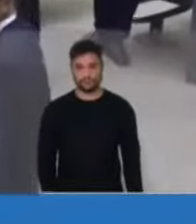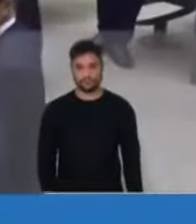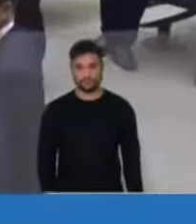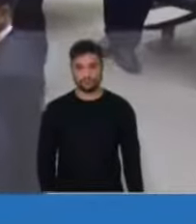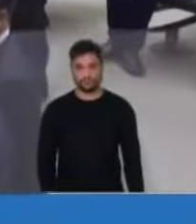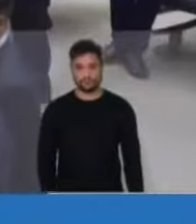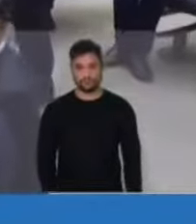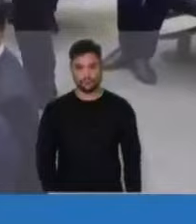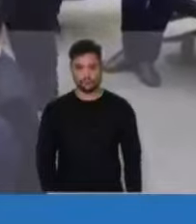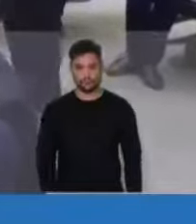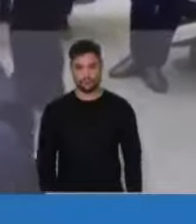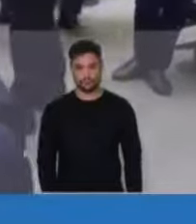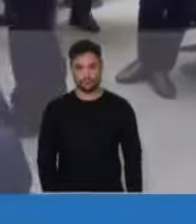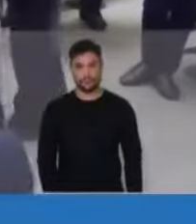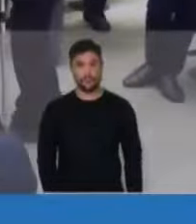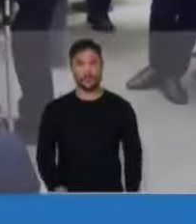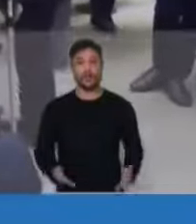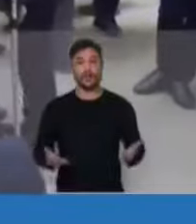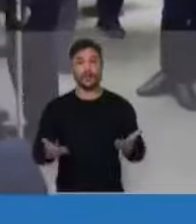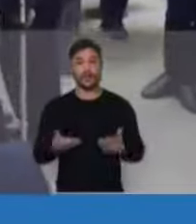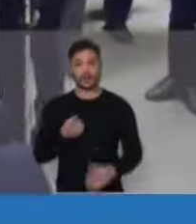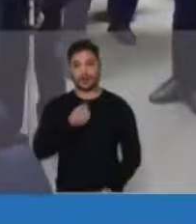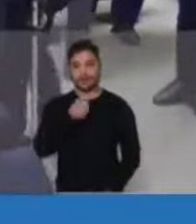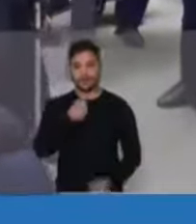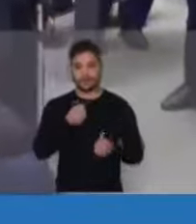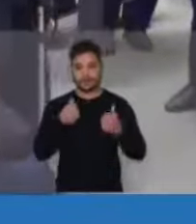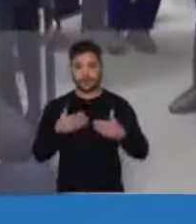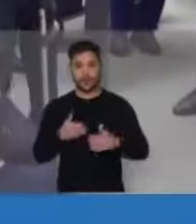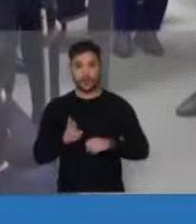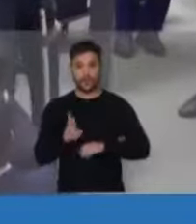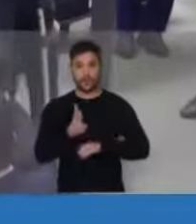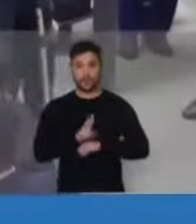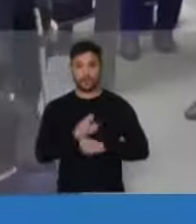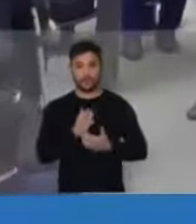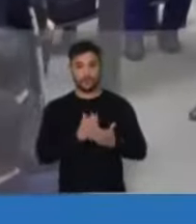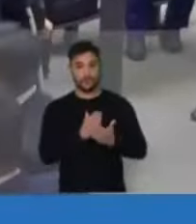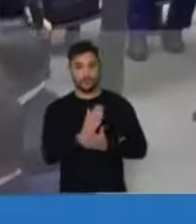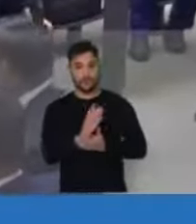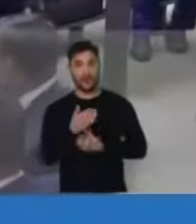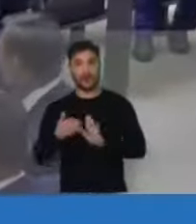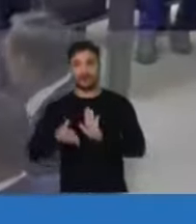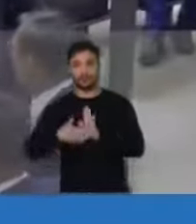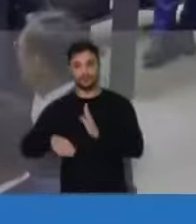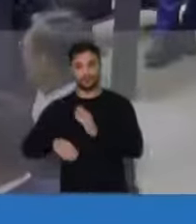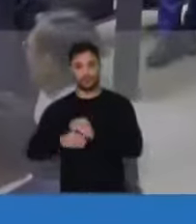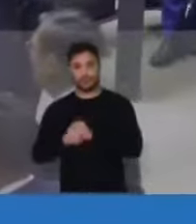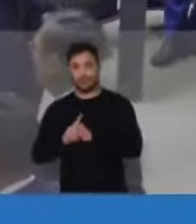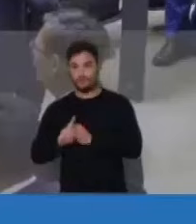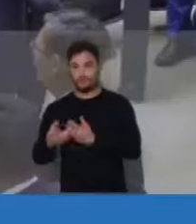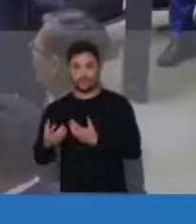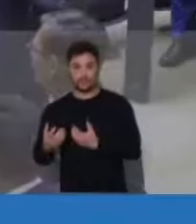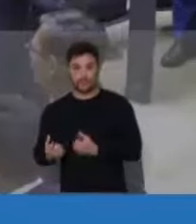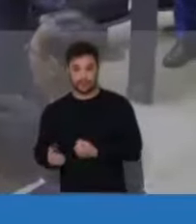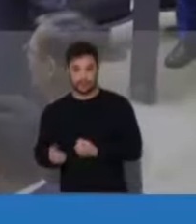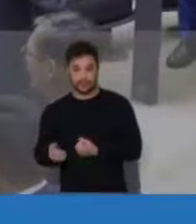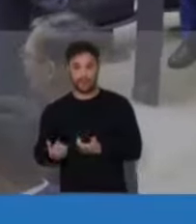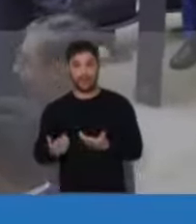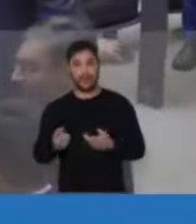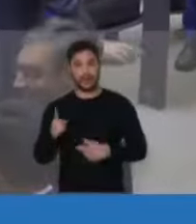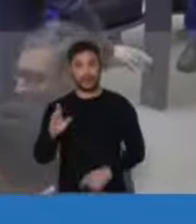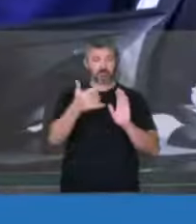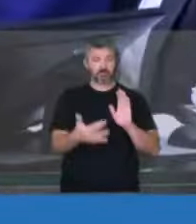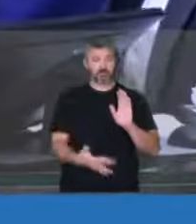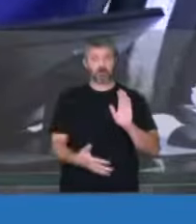argumentando ali pelo próprio relator do texto o o a decisão é uma decisão temporária né uma uma suspensão